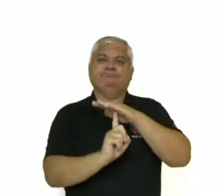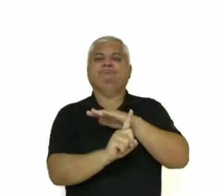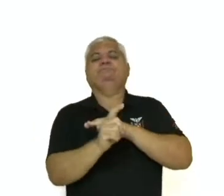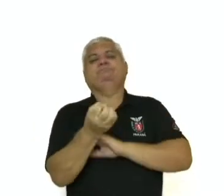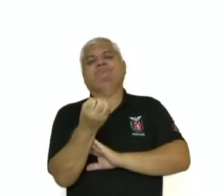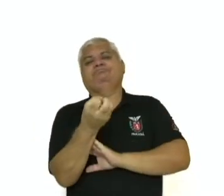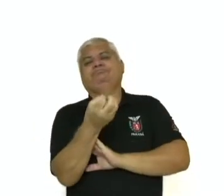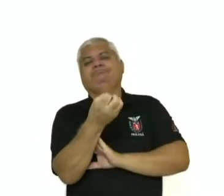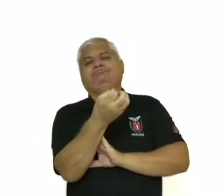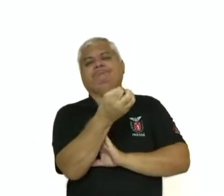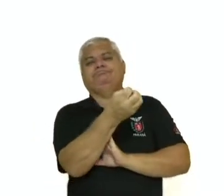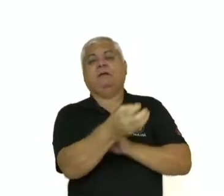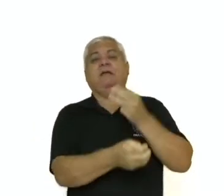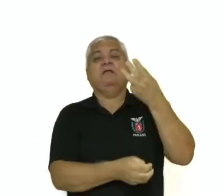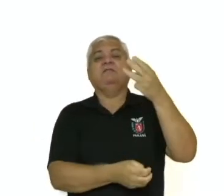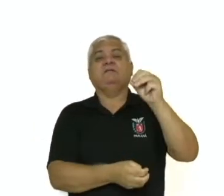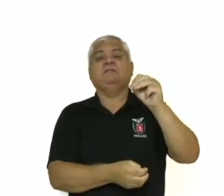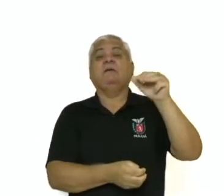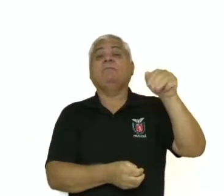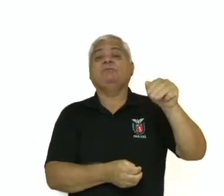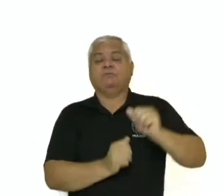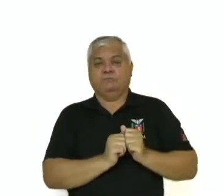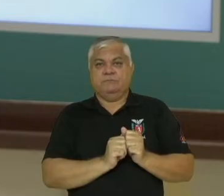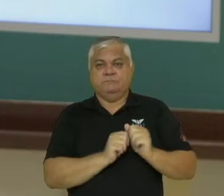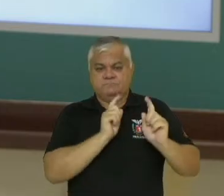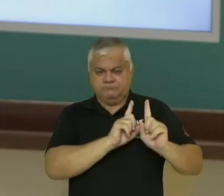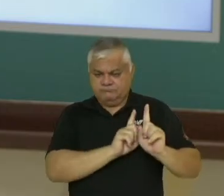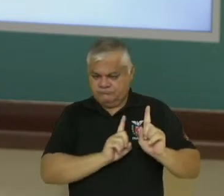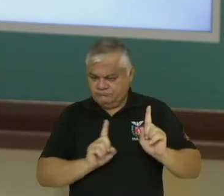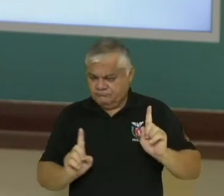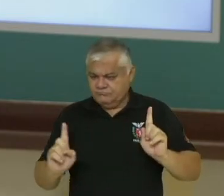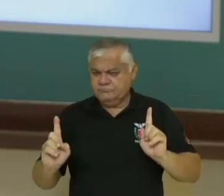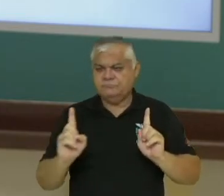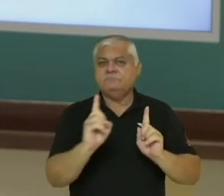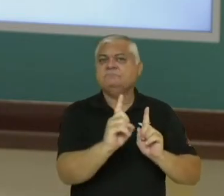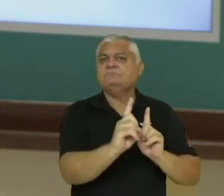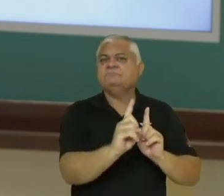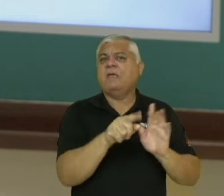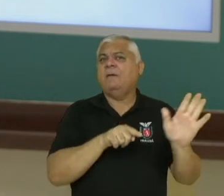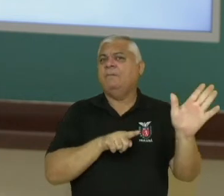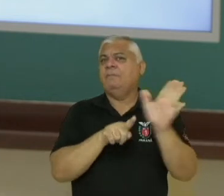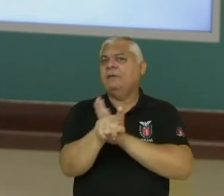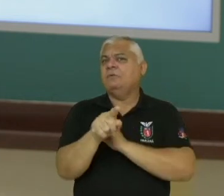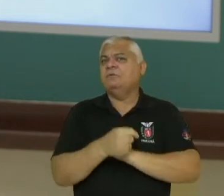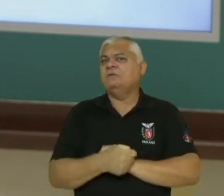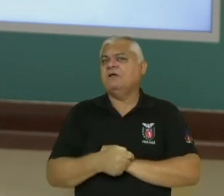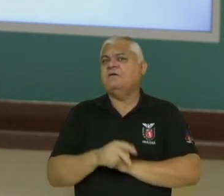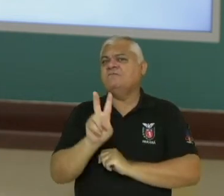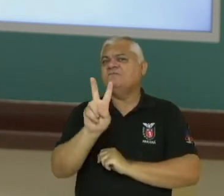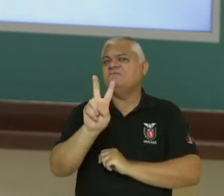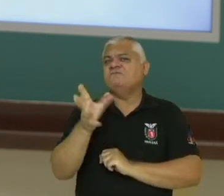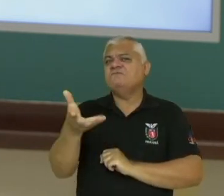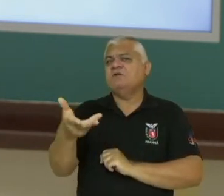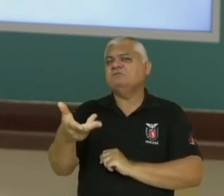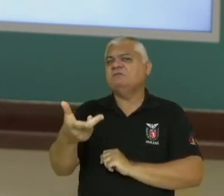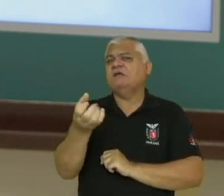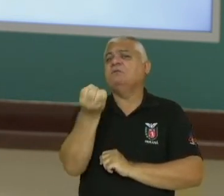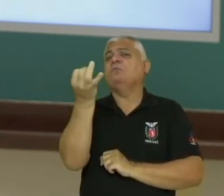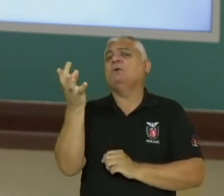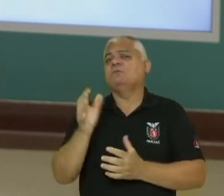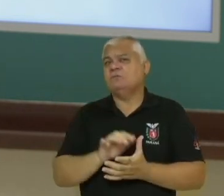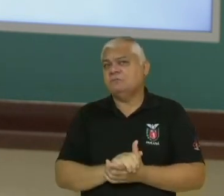e viaja mais 30 minutos, certo? Ele pergunta a questão da velocidade média aqui,